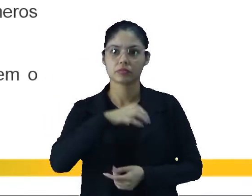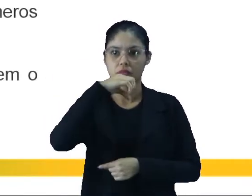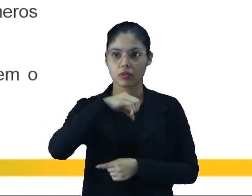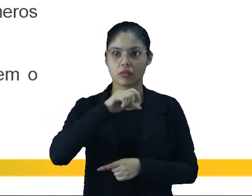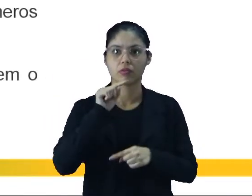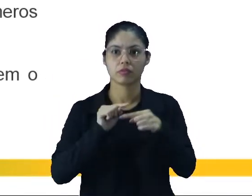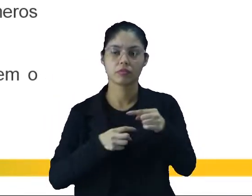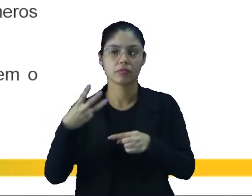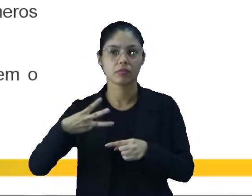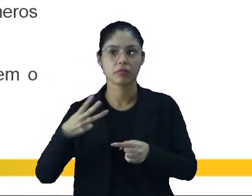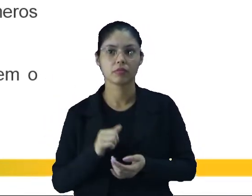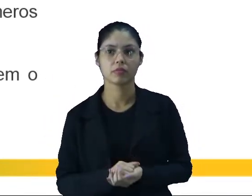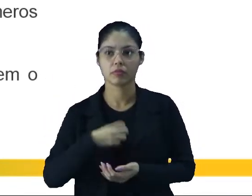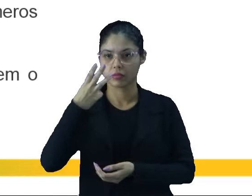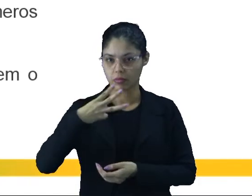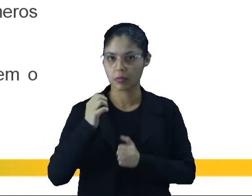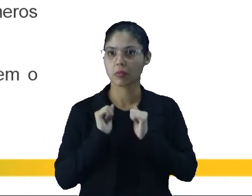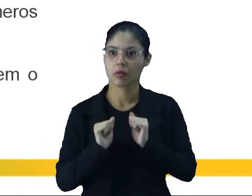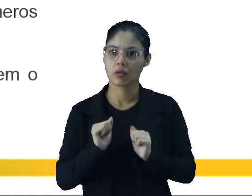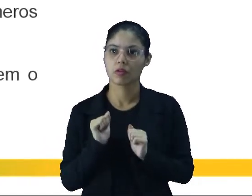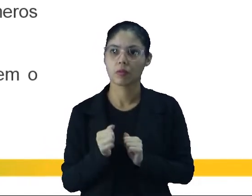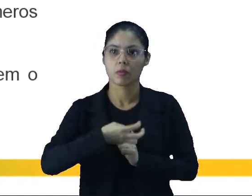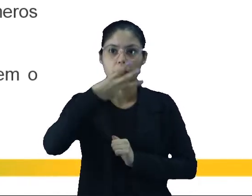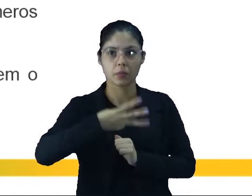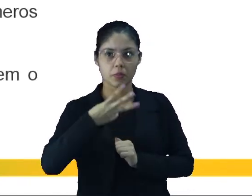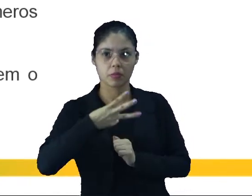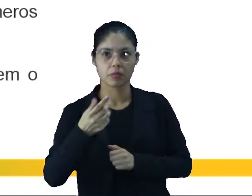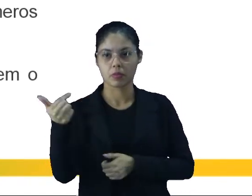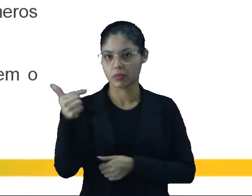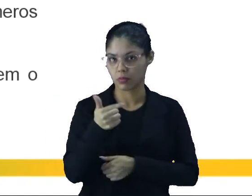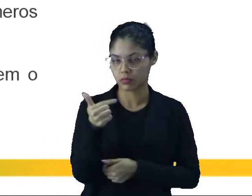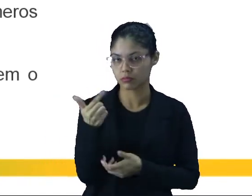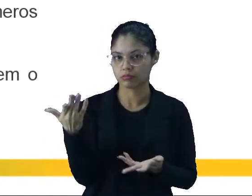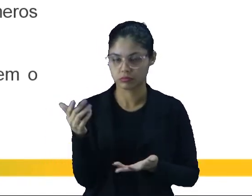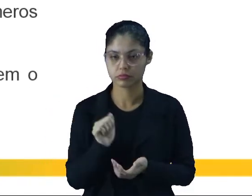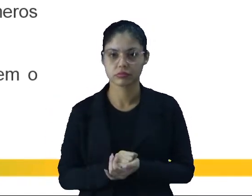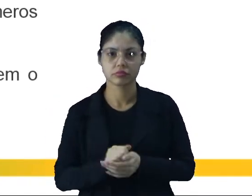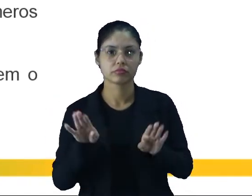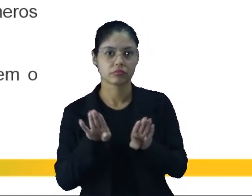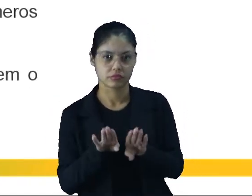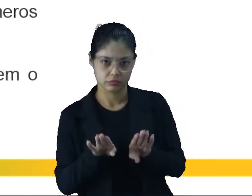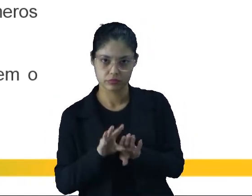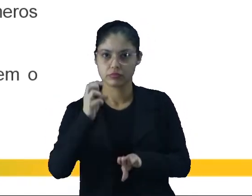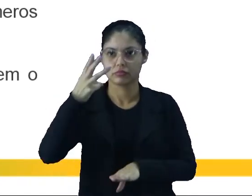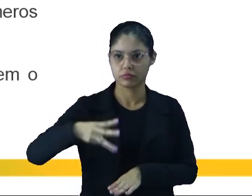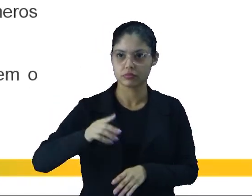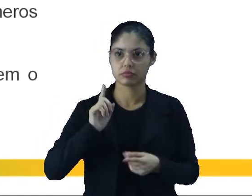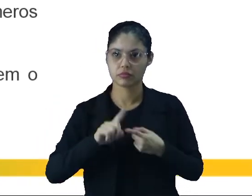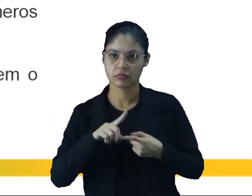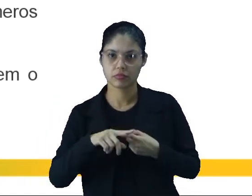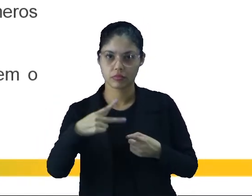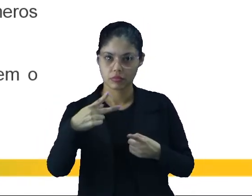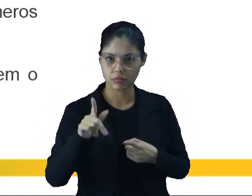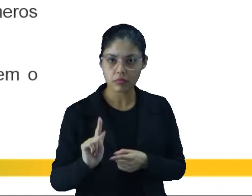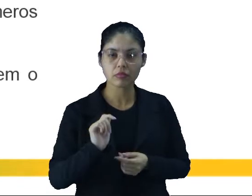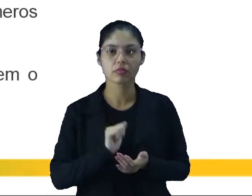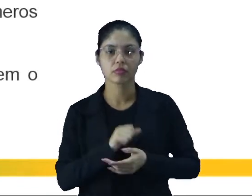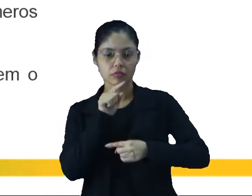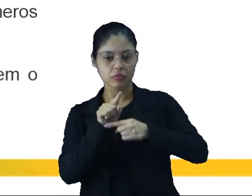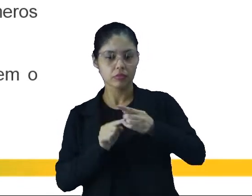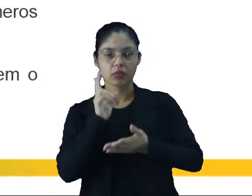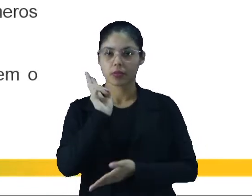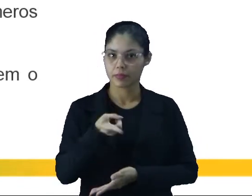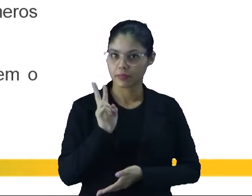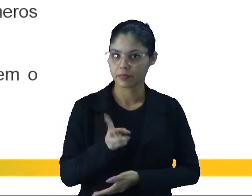para 3 dá 3. Eu também poderia dividir o terceiro pelo segundo, que também dá 3. Porque no APG, essa